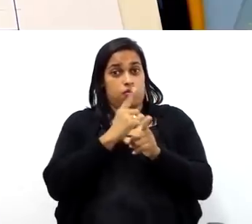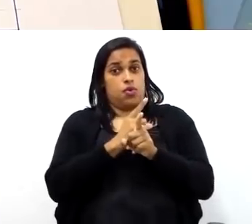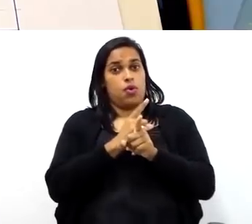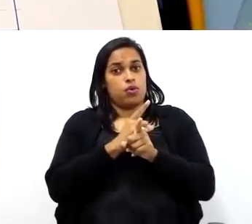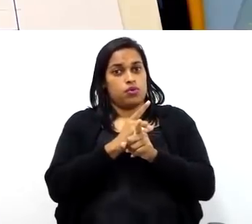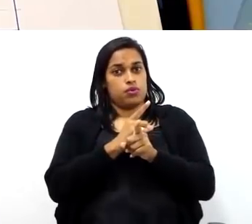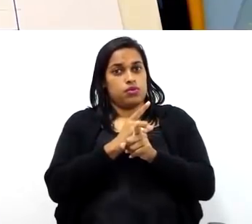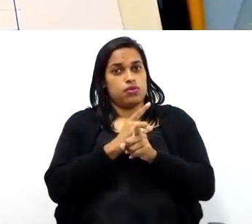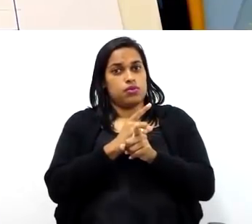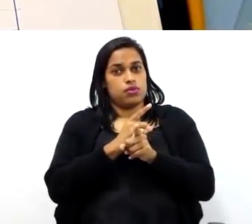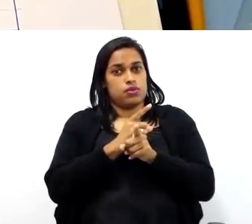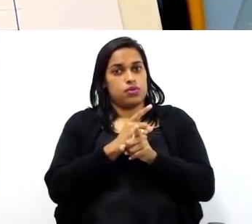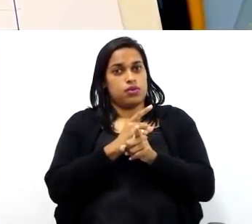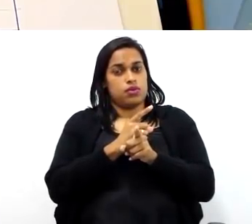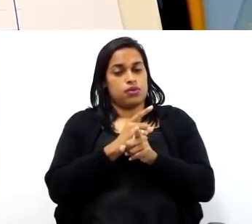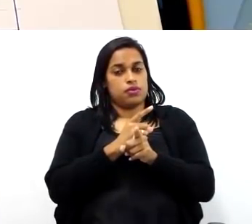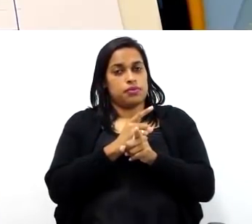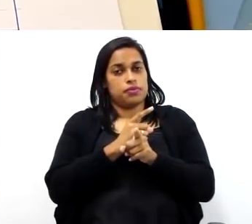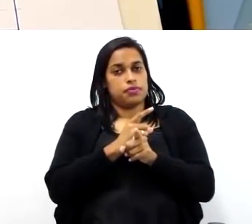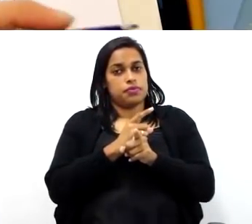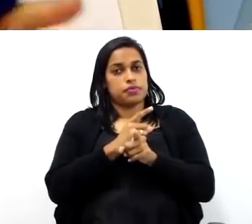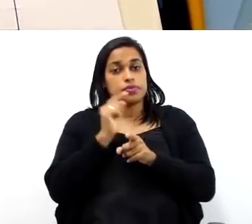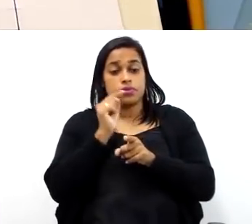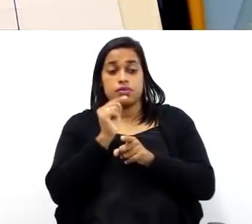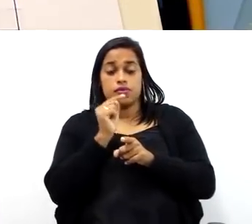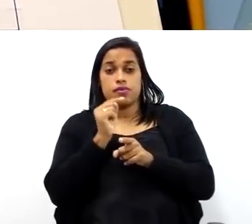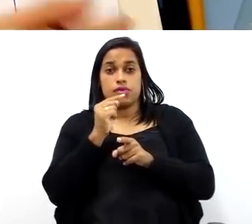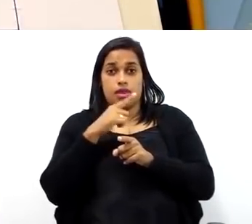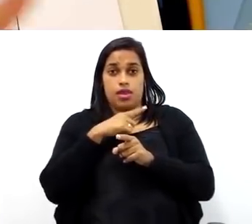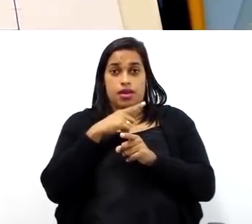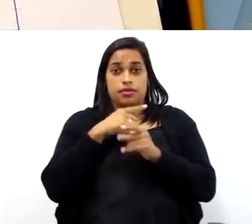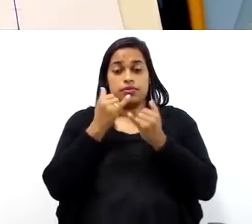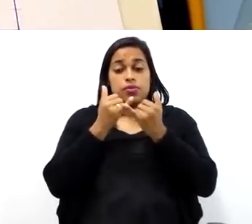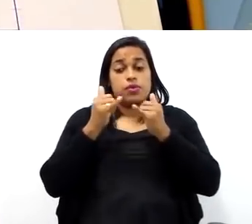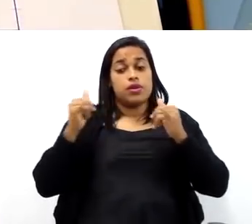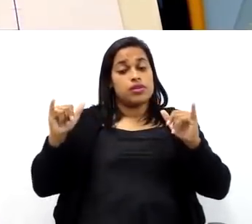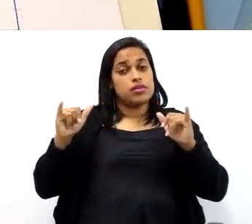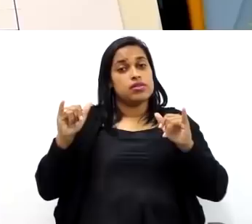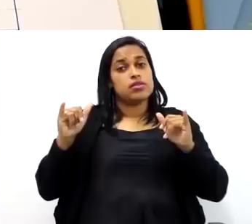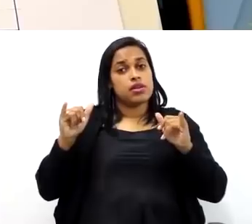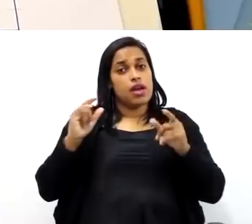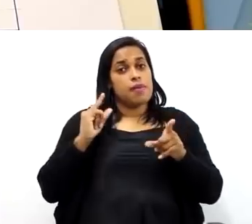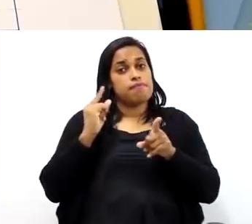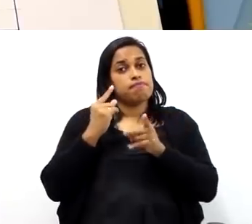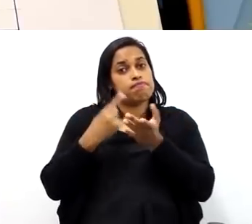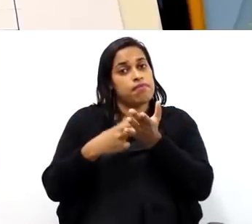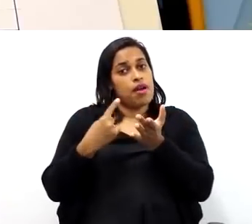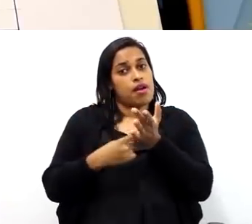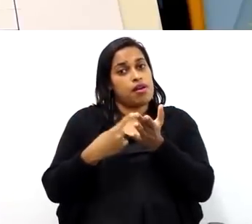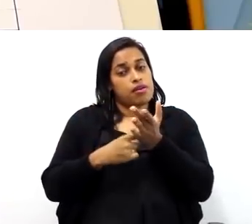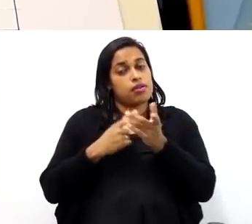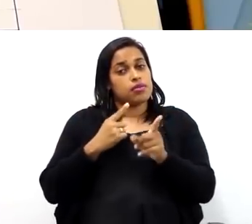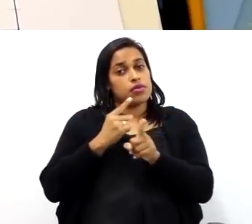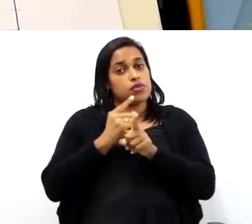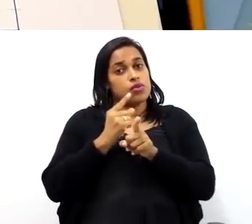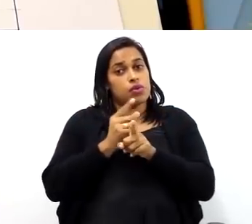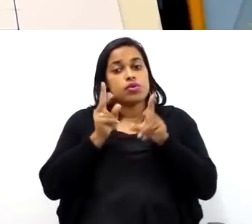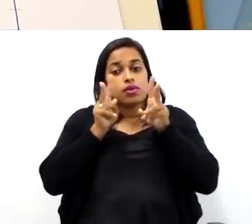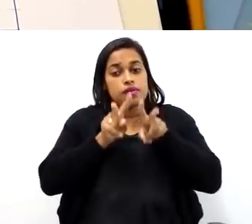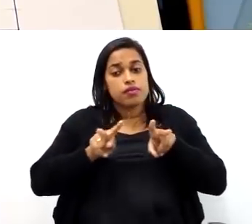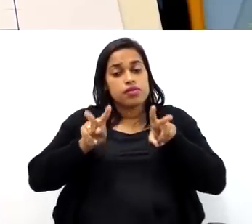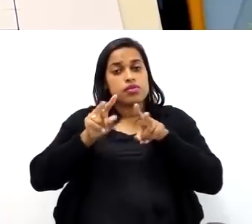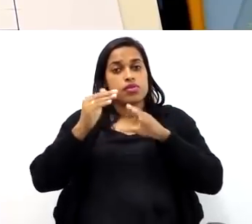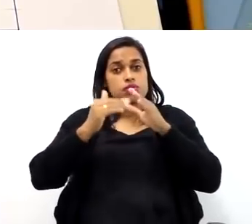que marcam o encontro dos planos. Nesse caso, eu tenho essa linha de terra, que marca